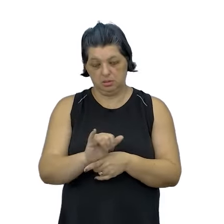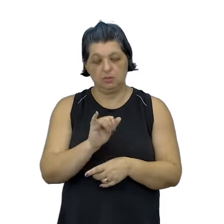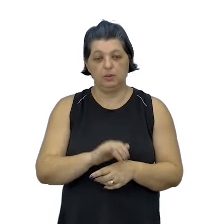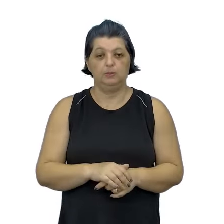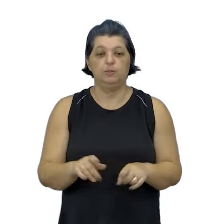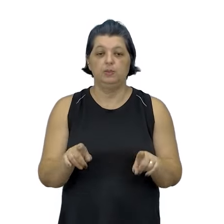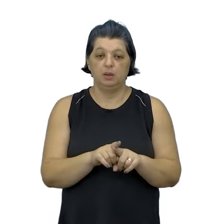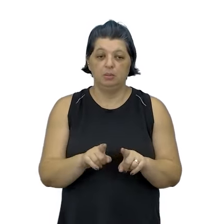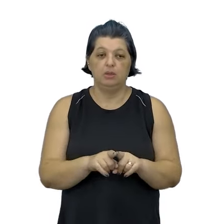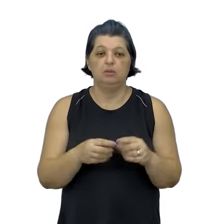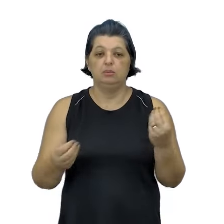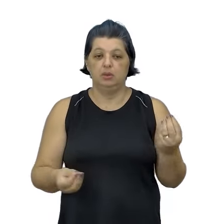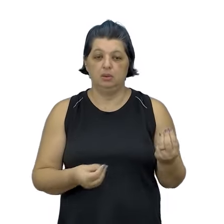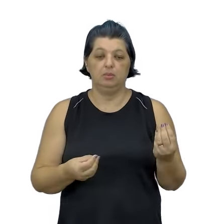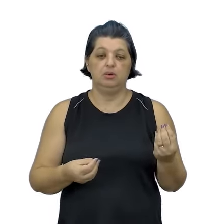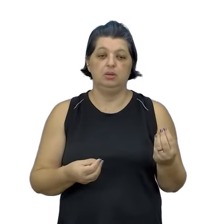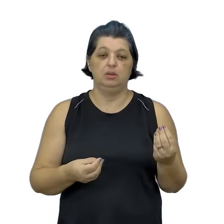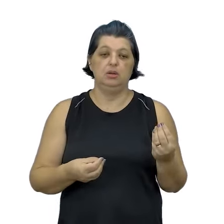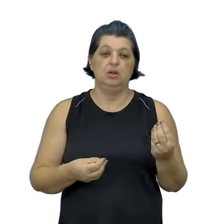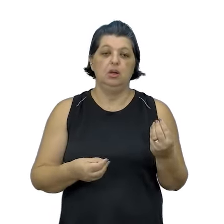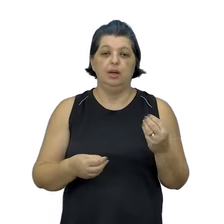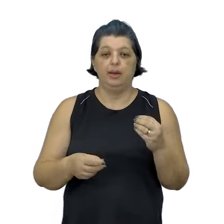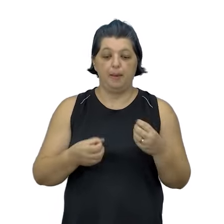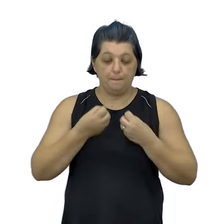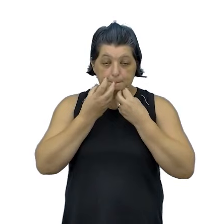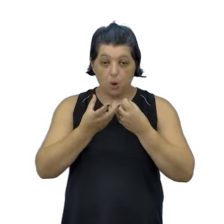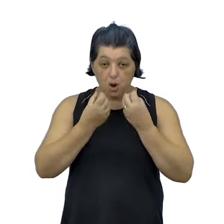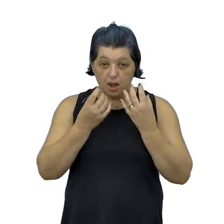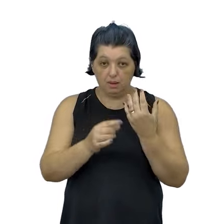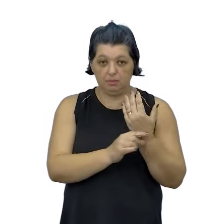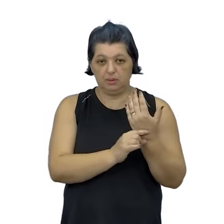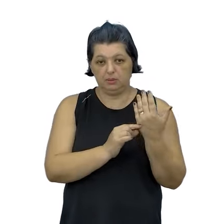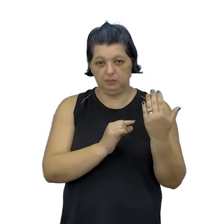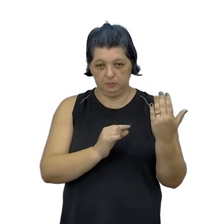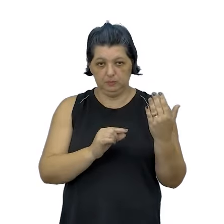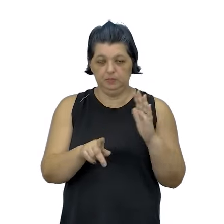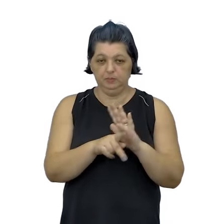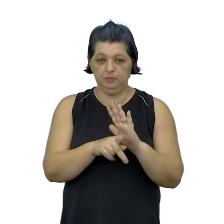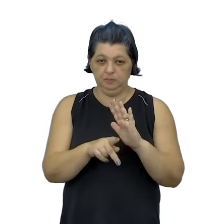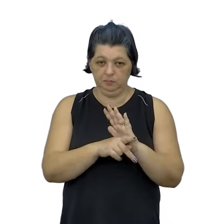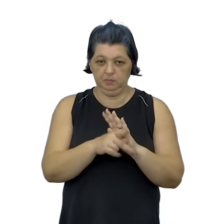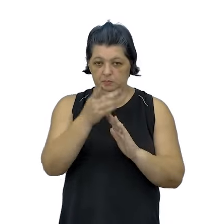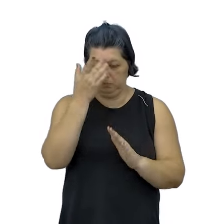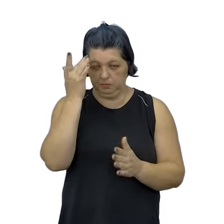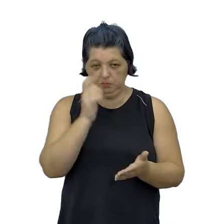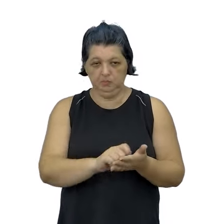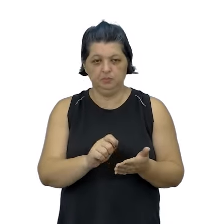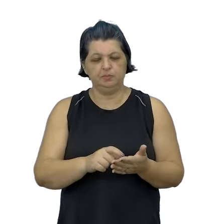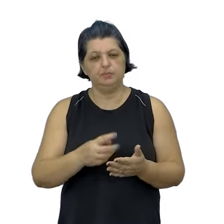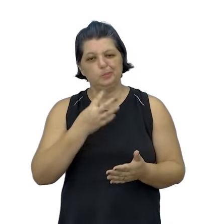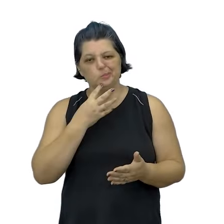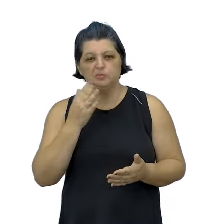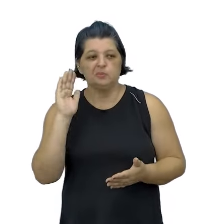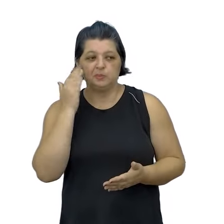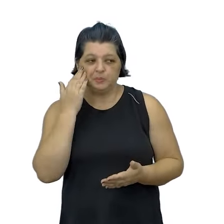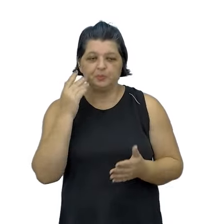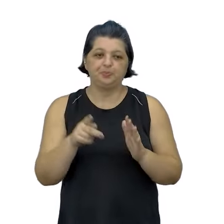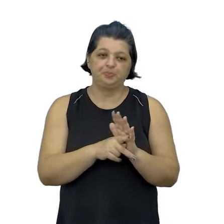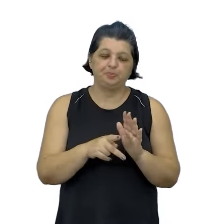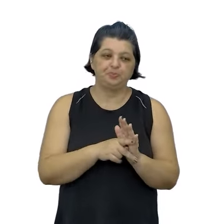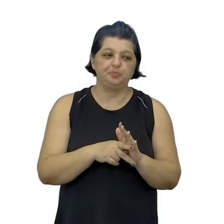Mostra para eles que trata-se de um poema autobiográfico, né? E que você espera que ele reconheça a simplicidade dos termos